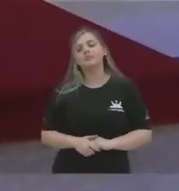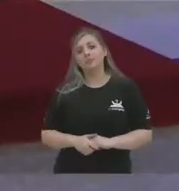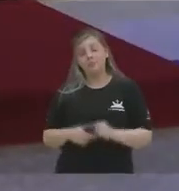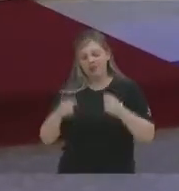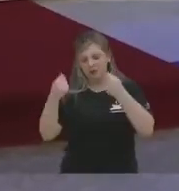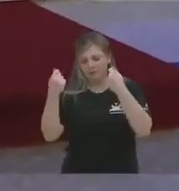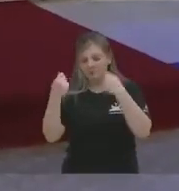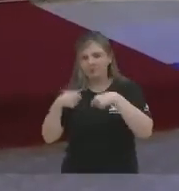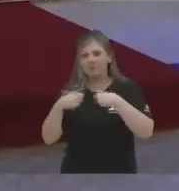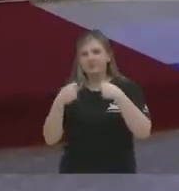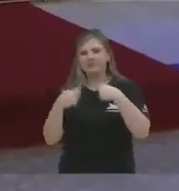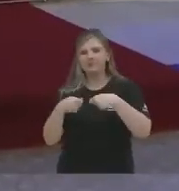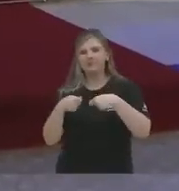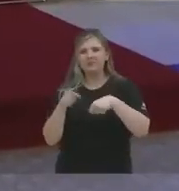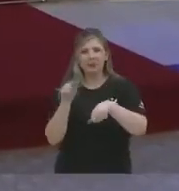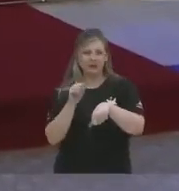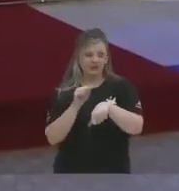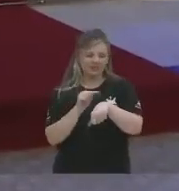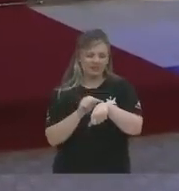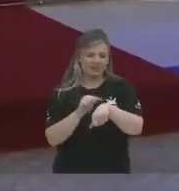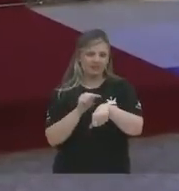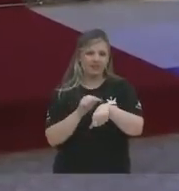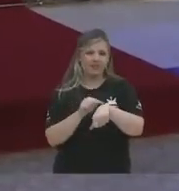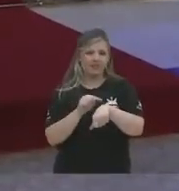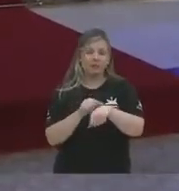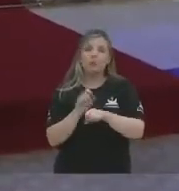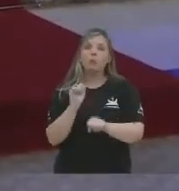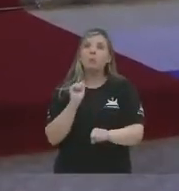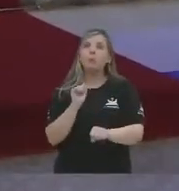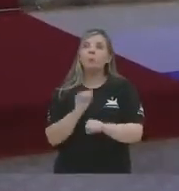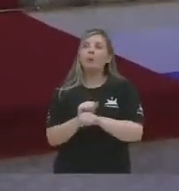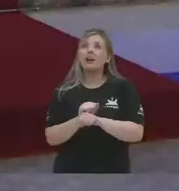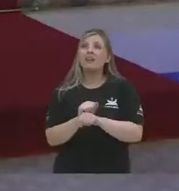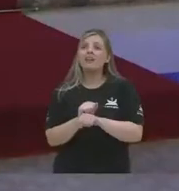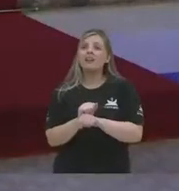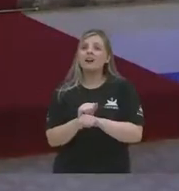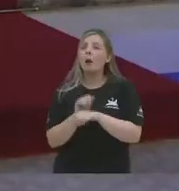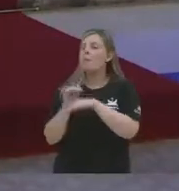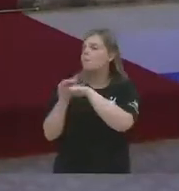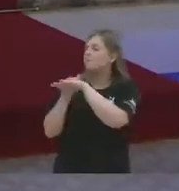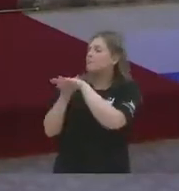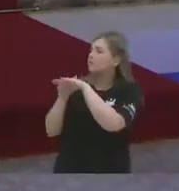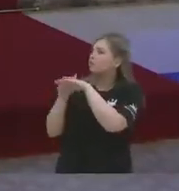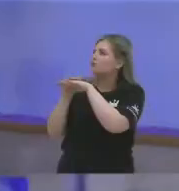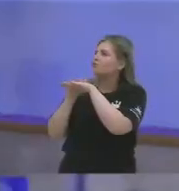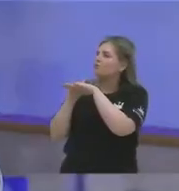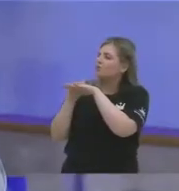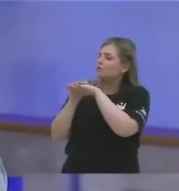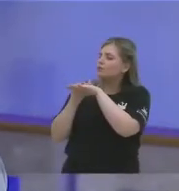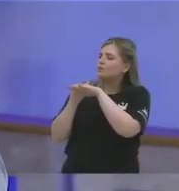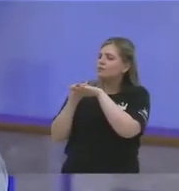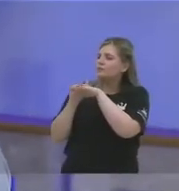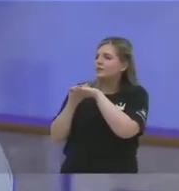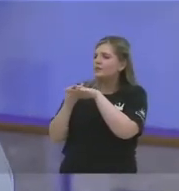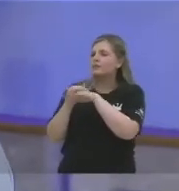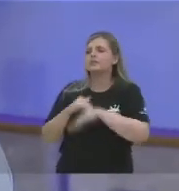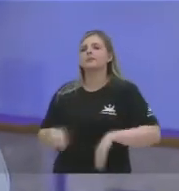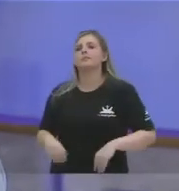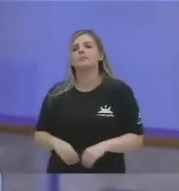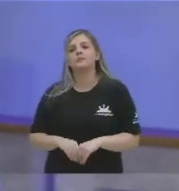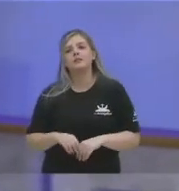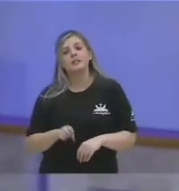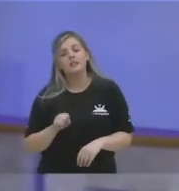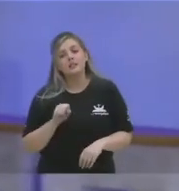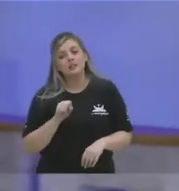Preciso arranjar tempo de parar para conversar, e se arranjar um tempo de